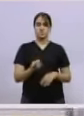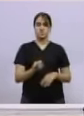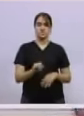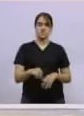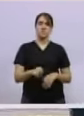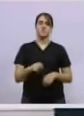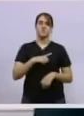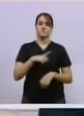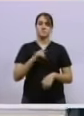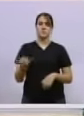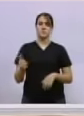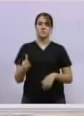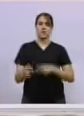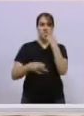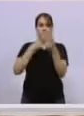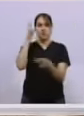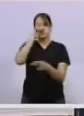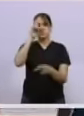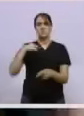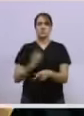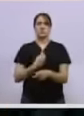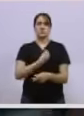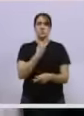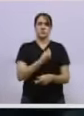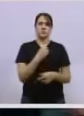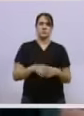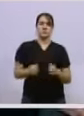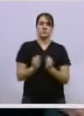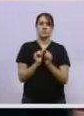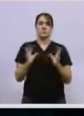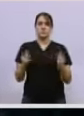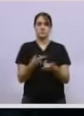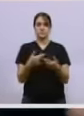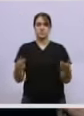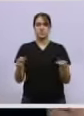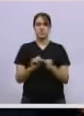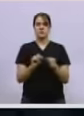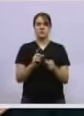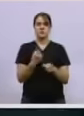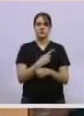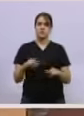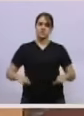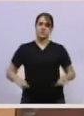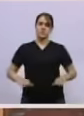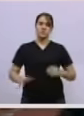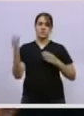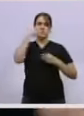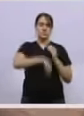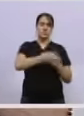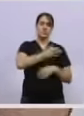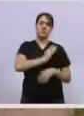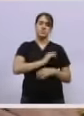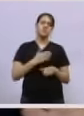a oportunidade de escrever a história da nossa vida, com tudo aquilo que nos fez sofrer, com tudo aquilo que foi resistência dentro de nós, com tudo